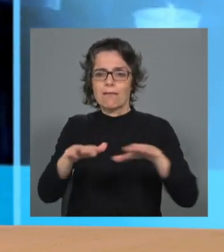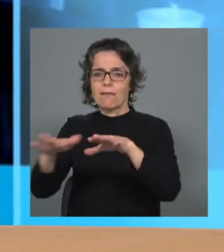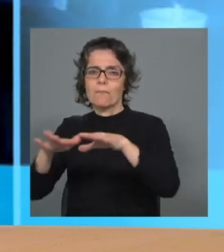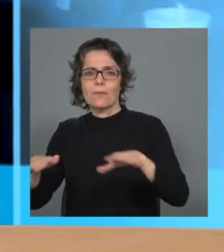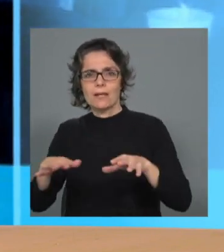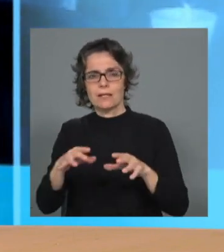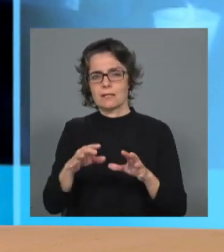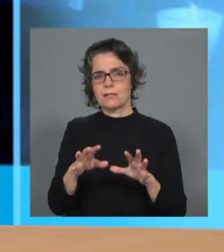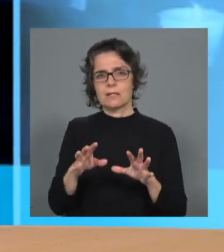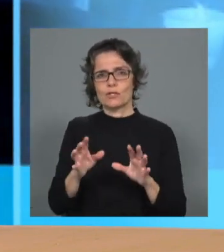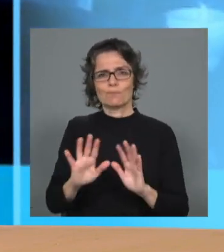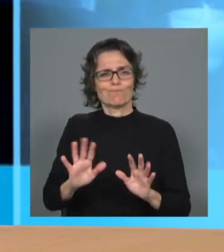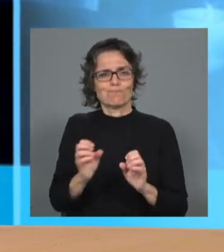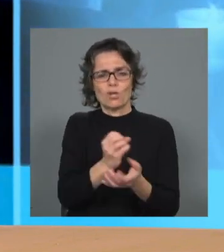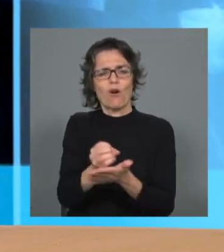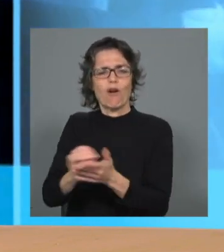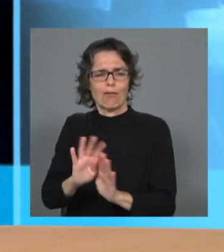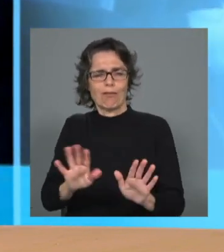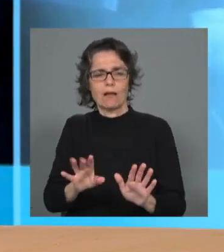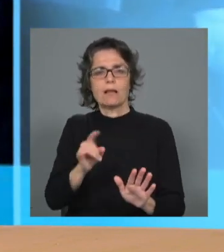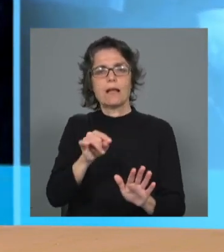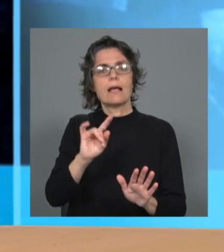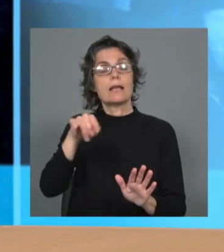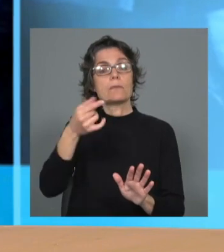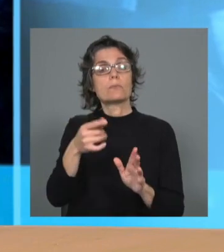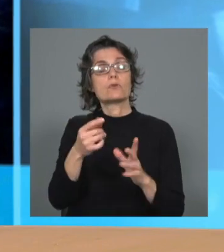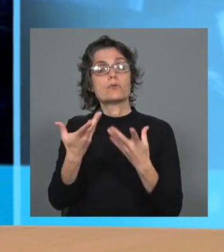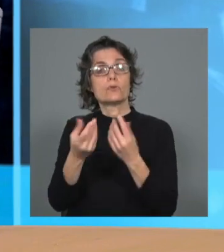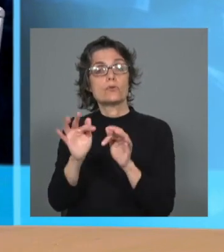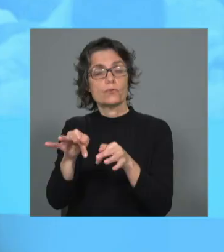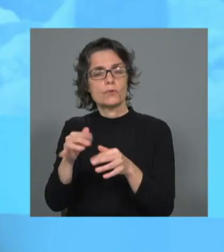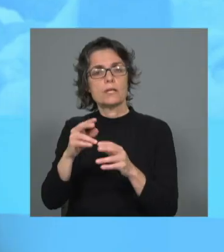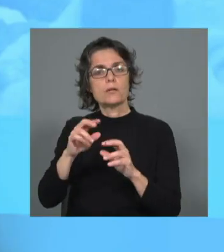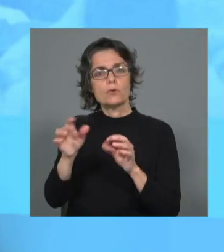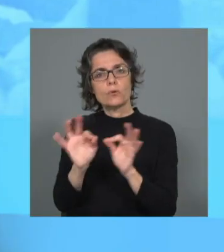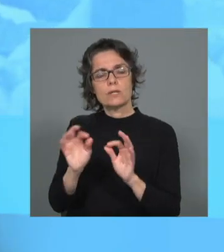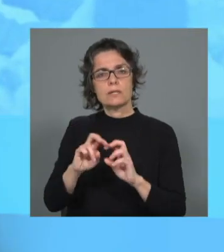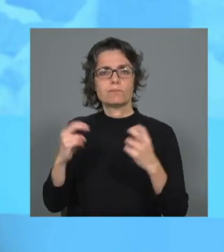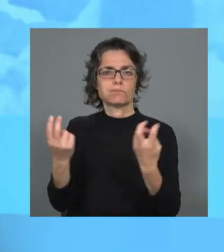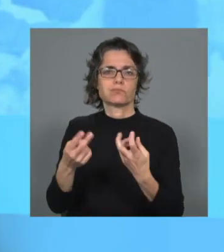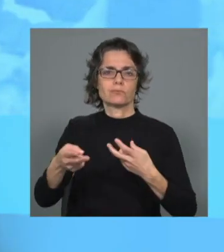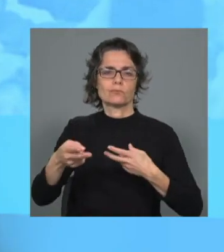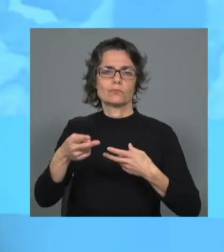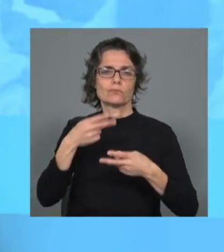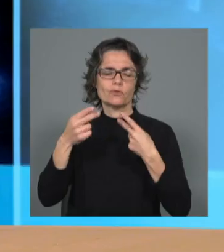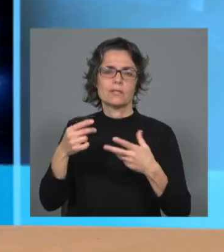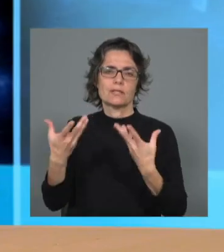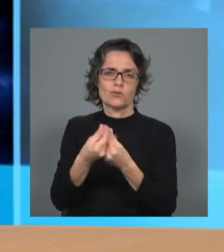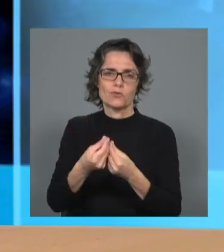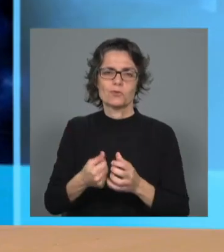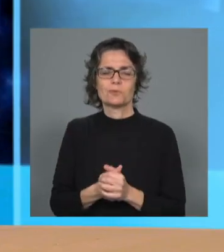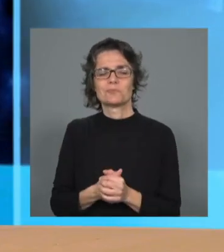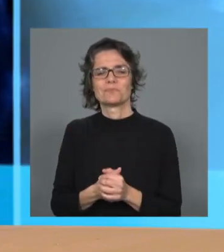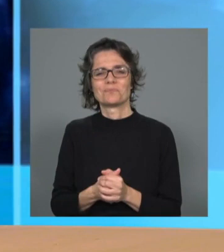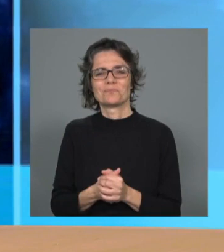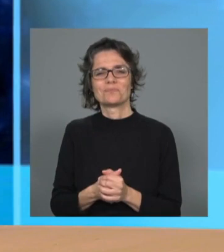colocar sobre a mesa, festejaríamos e iríamos comemorar todos juntos num jantar final. E assim aconteceu e que resultou muito bem. Ou seja, para dizer